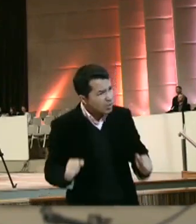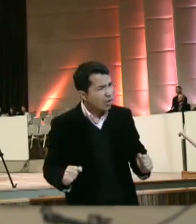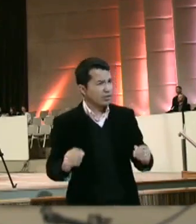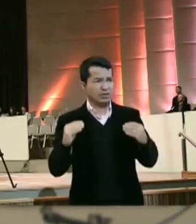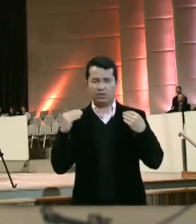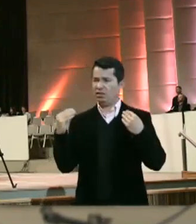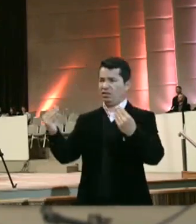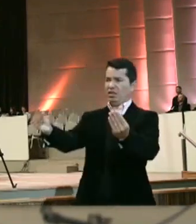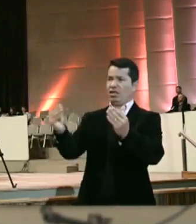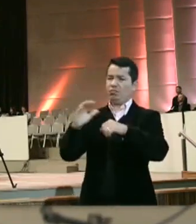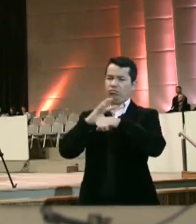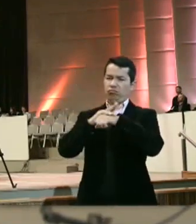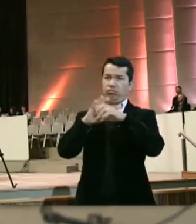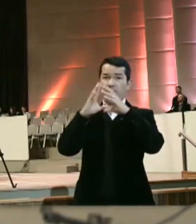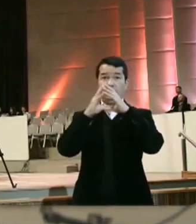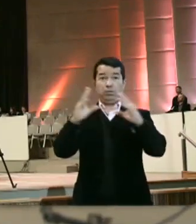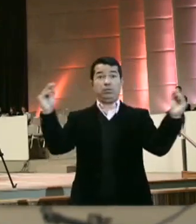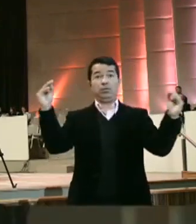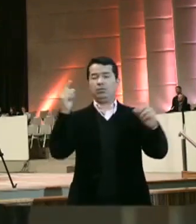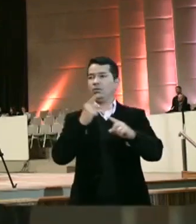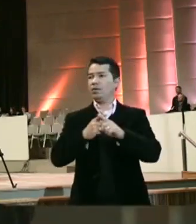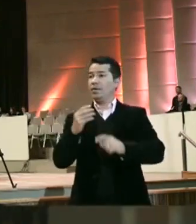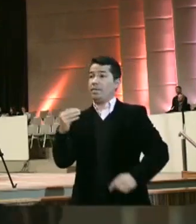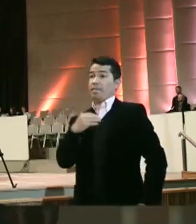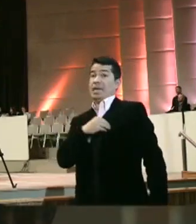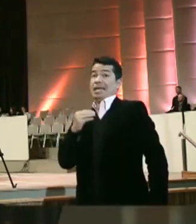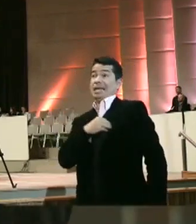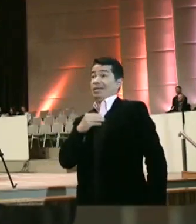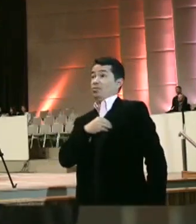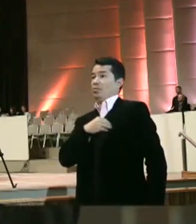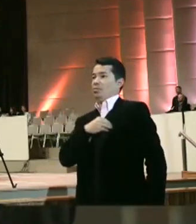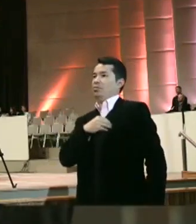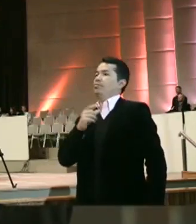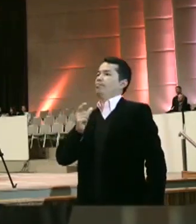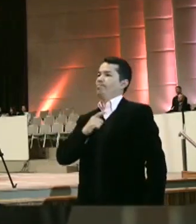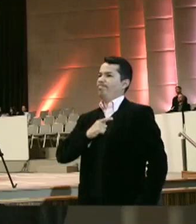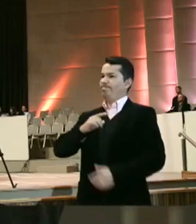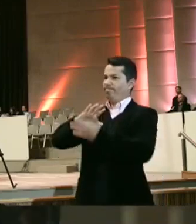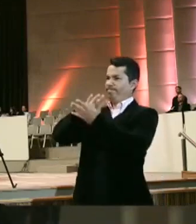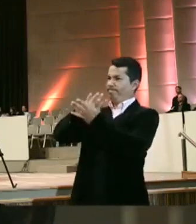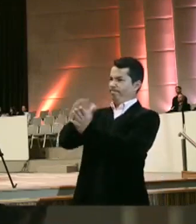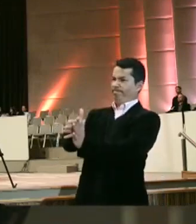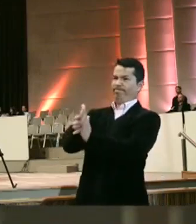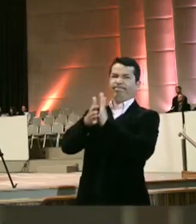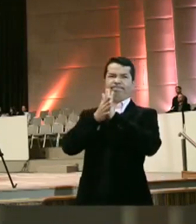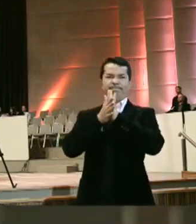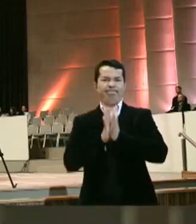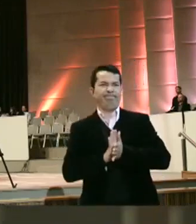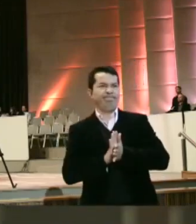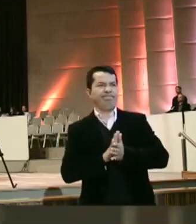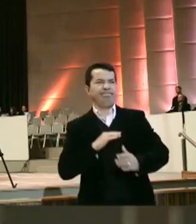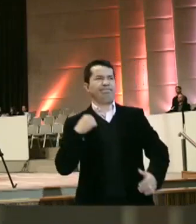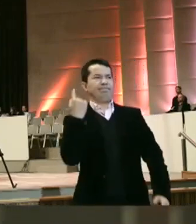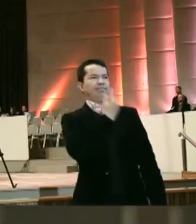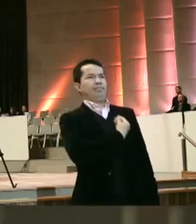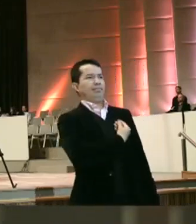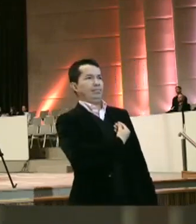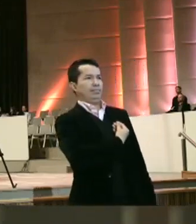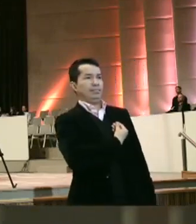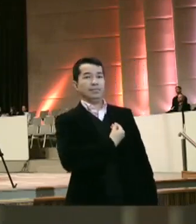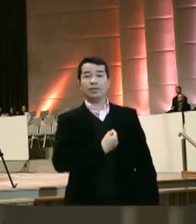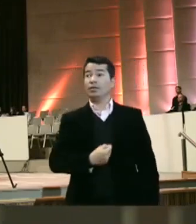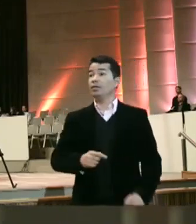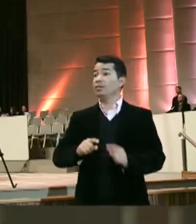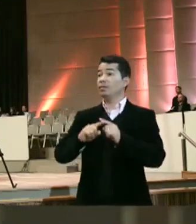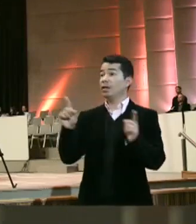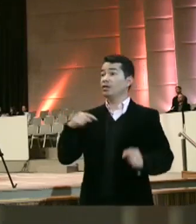Pecado é uma doença que mata, mas tem cura. E a boa notícia do Evangelho